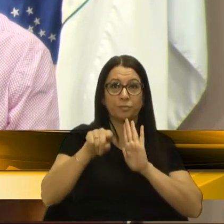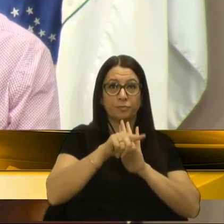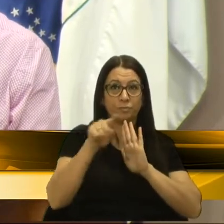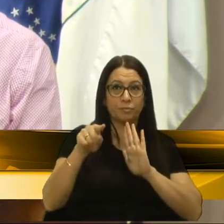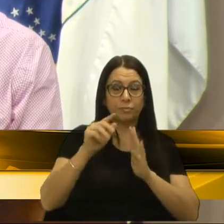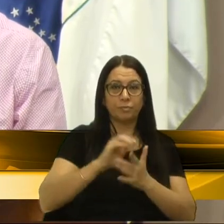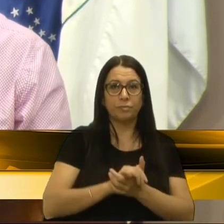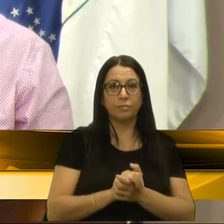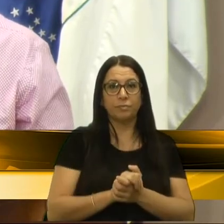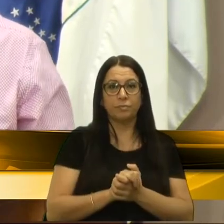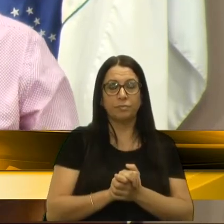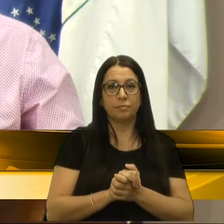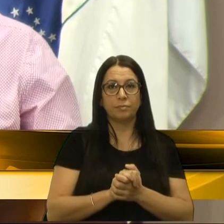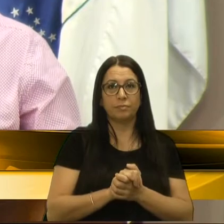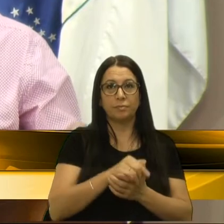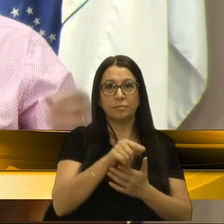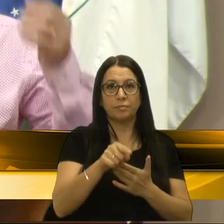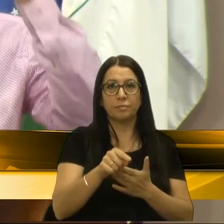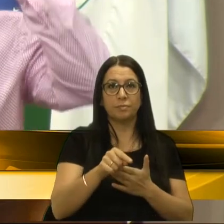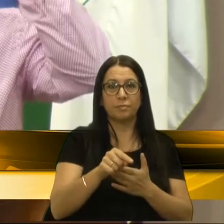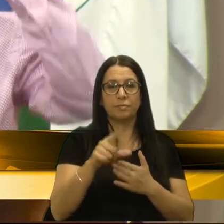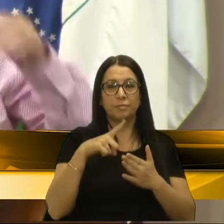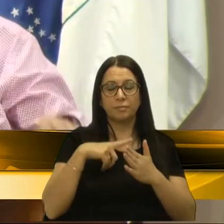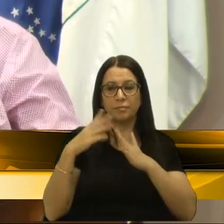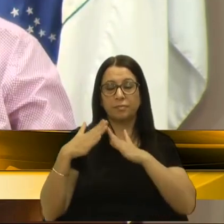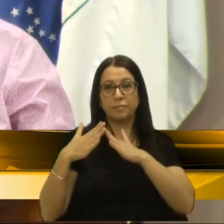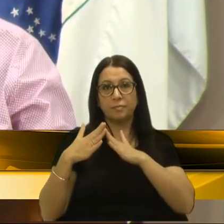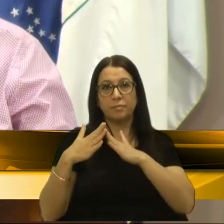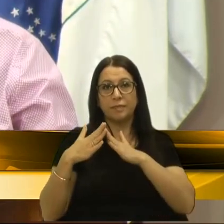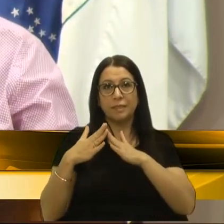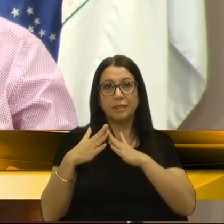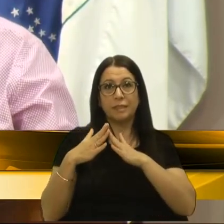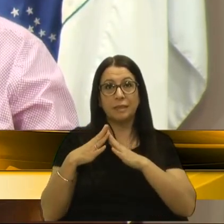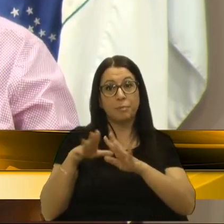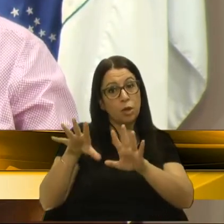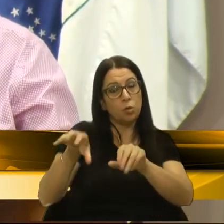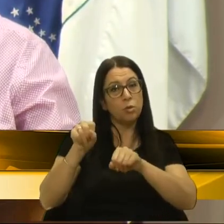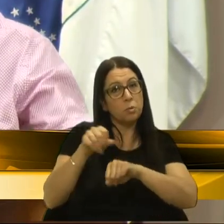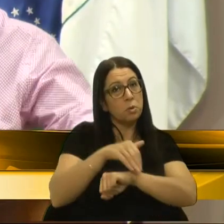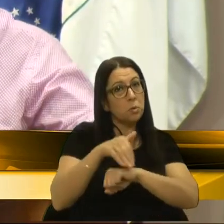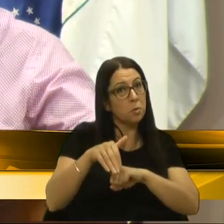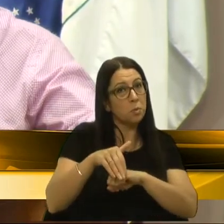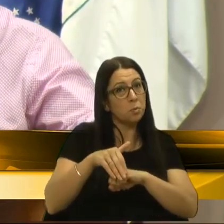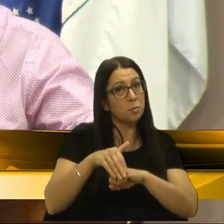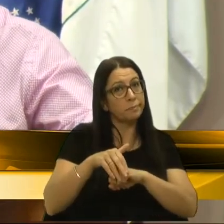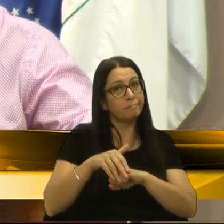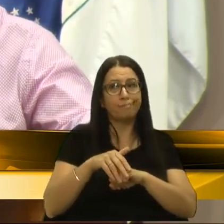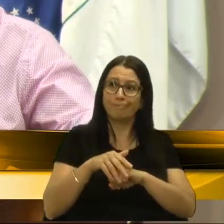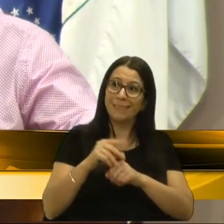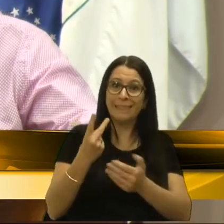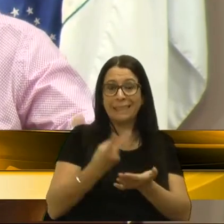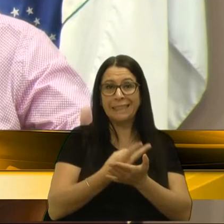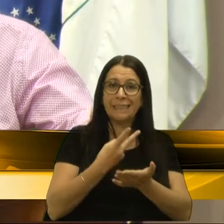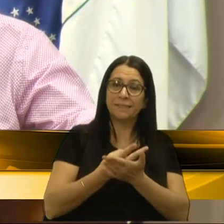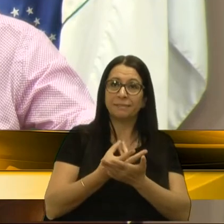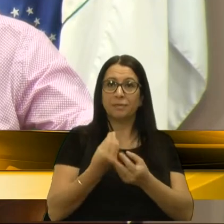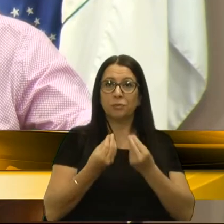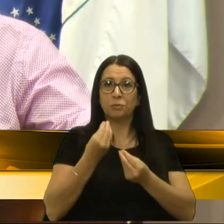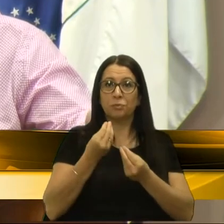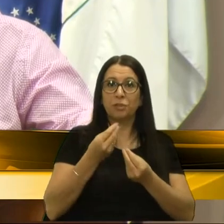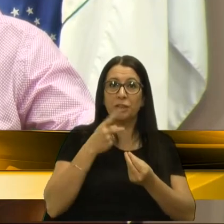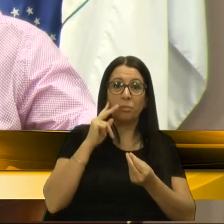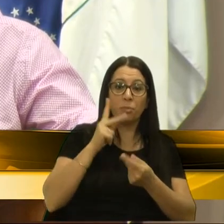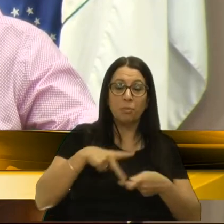que permite aos moradores adotar uma rua, muitas vezes é mal interpretado até pela